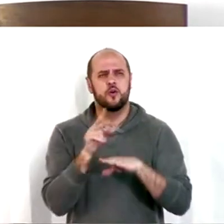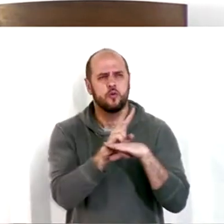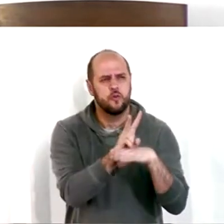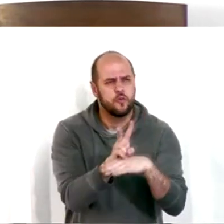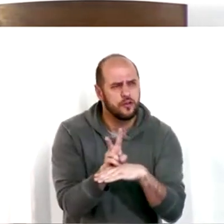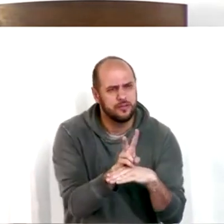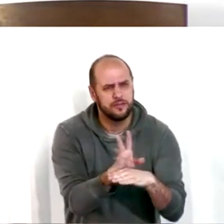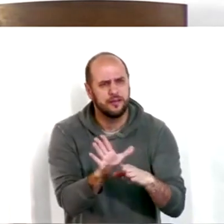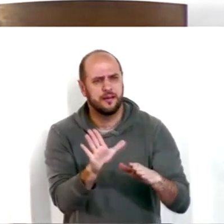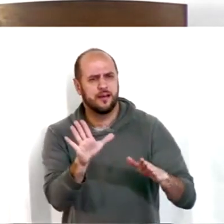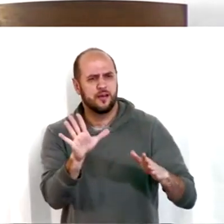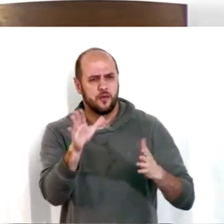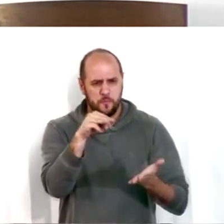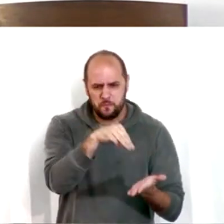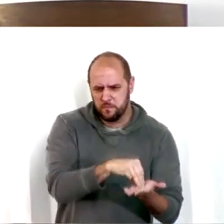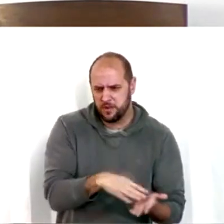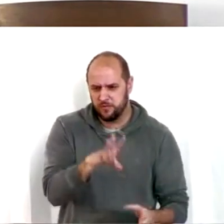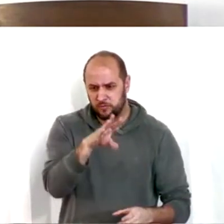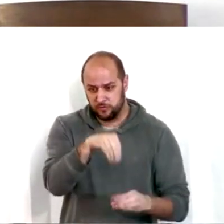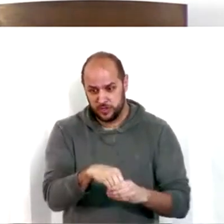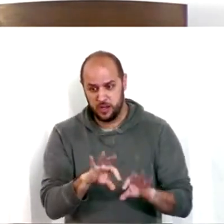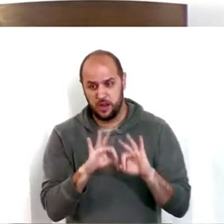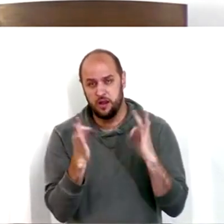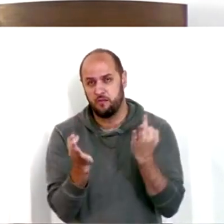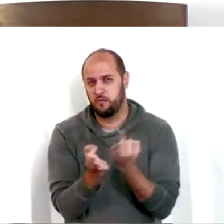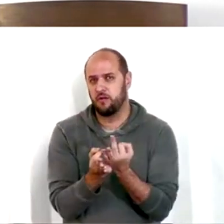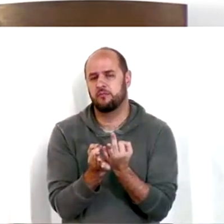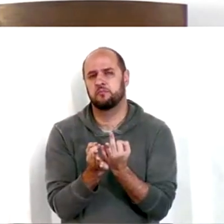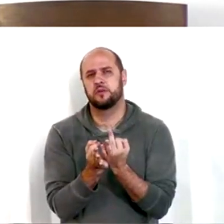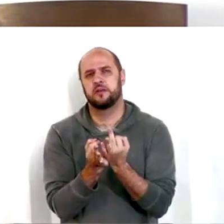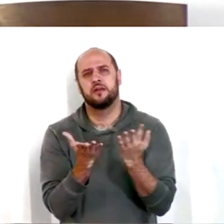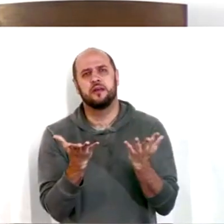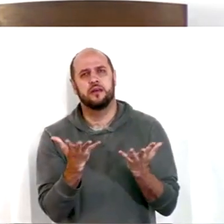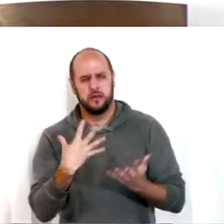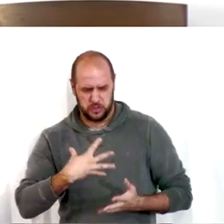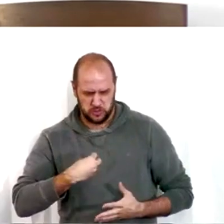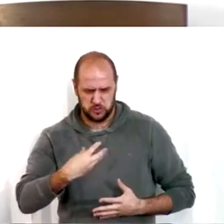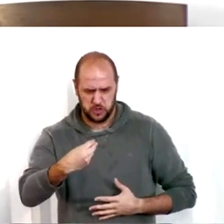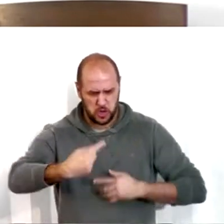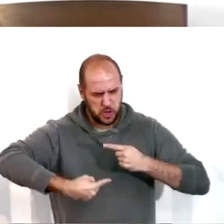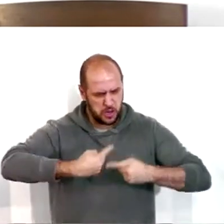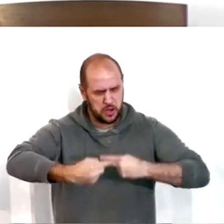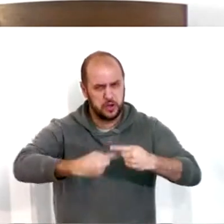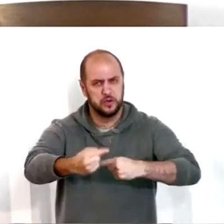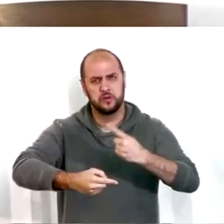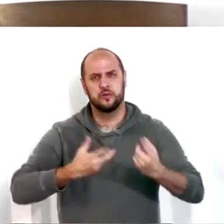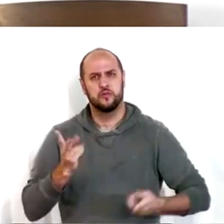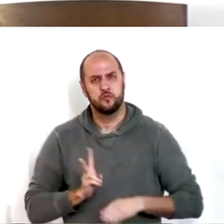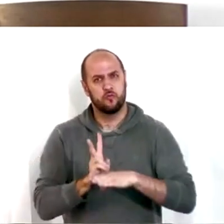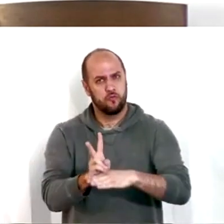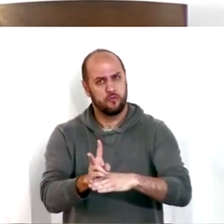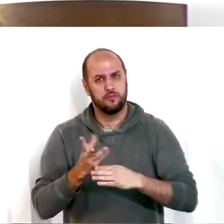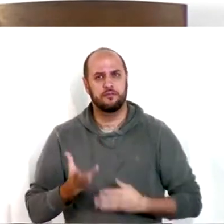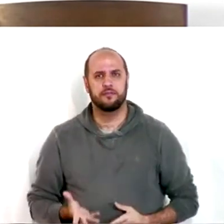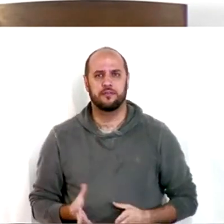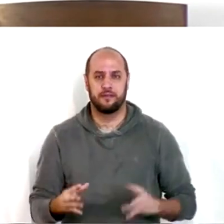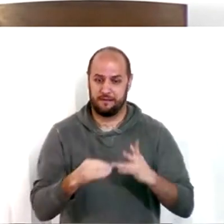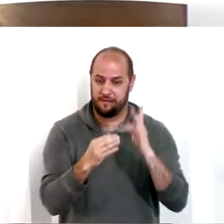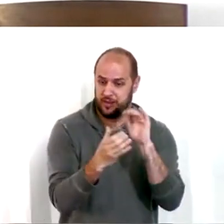proteção dos membros dessa família, para a perpetuação das gerações, do casamento